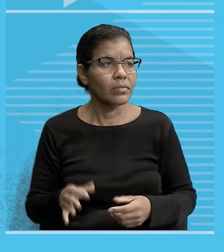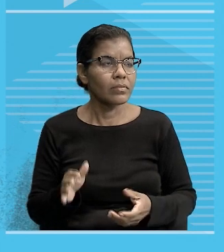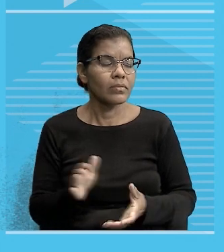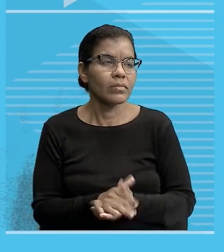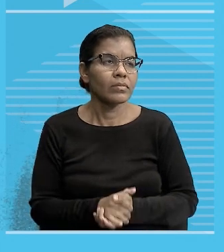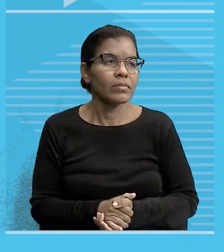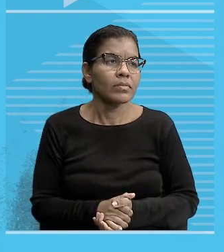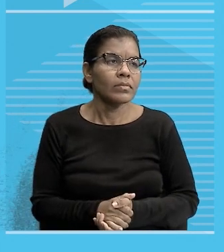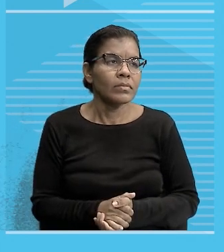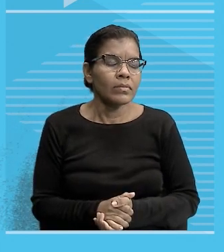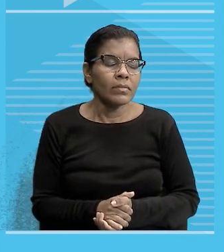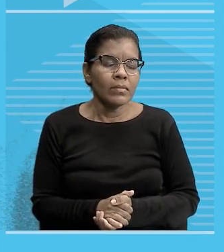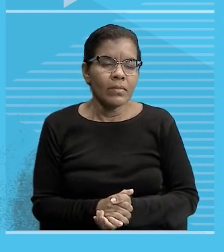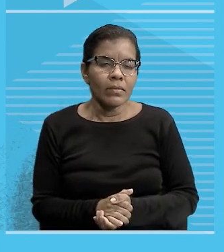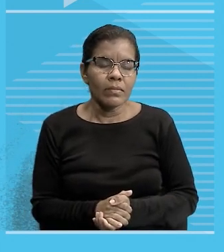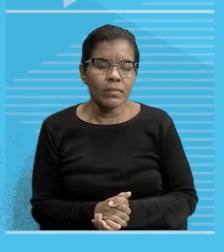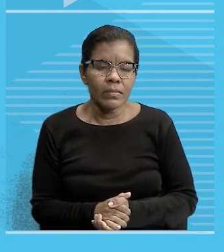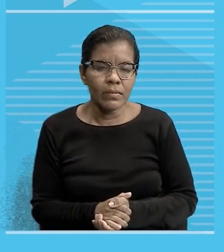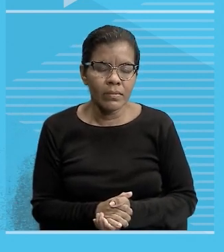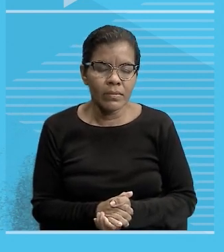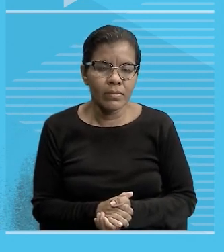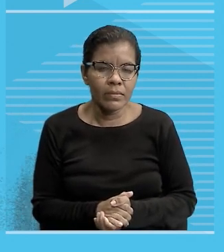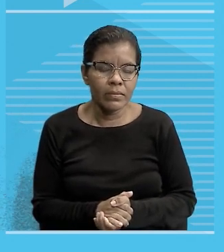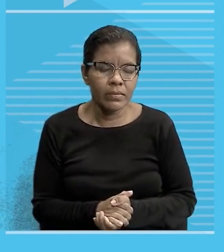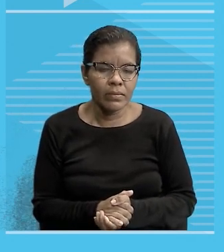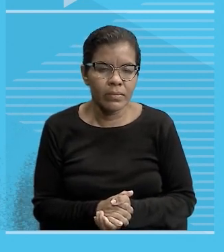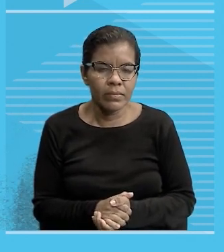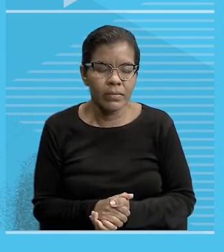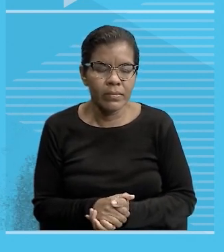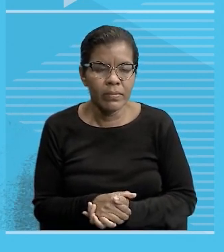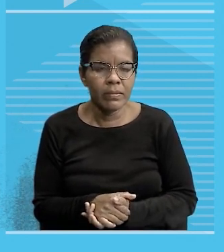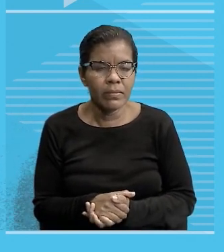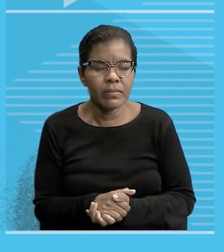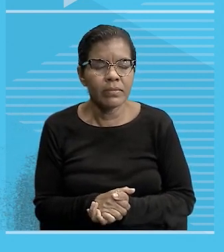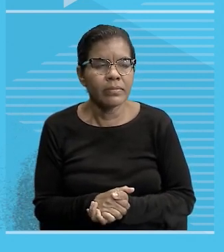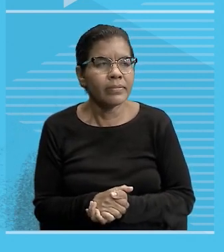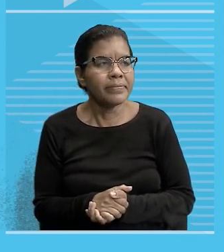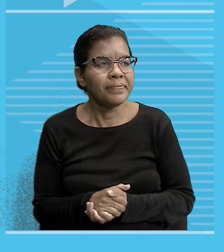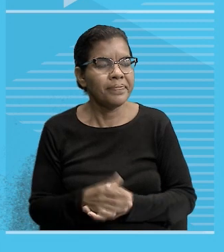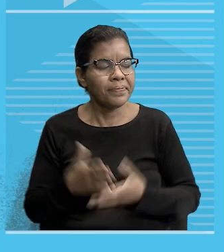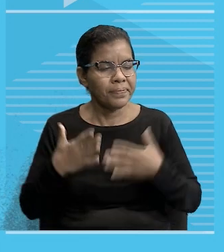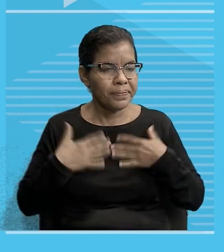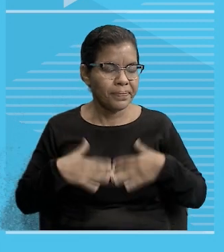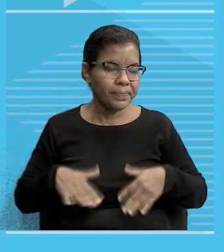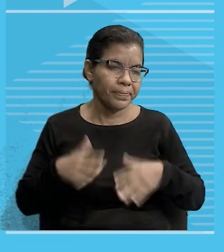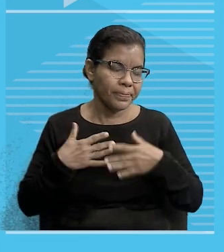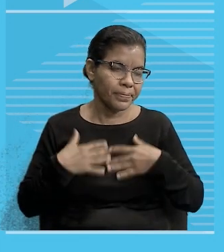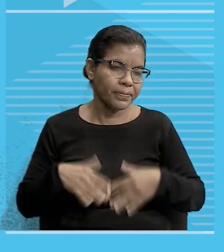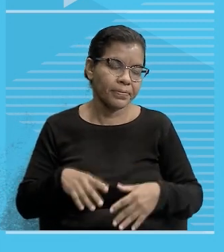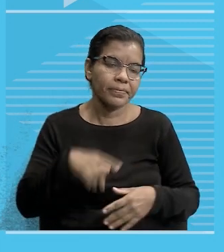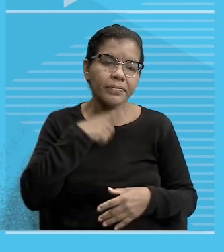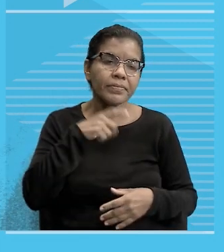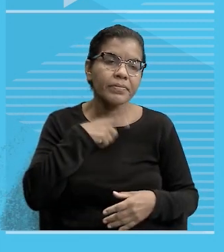isso meus amados alunos tranquilo essa questão dúvidas